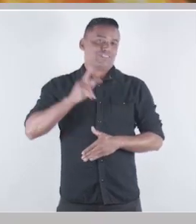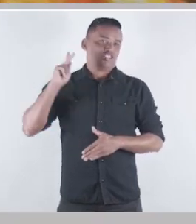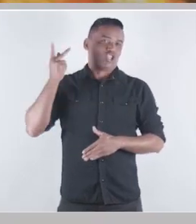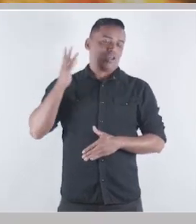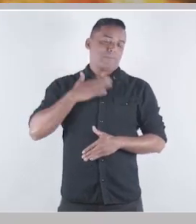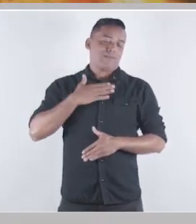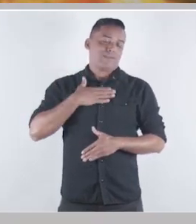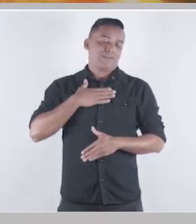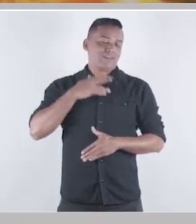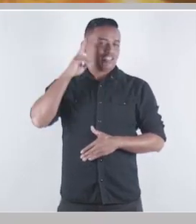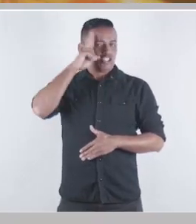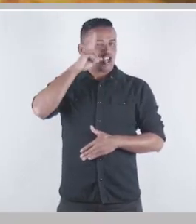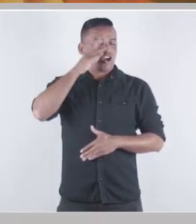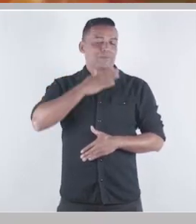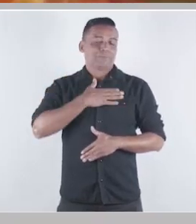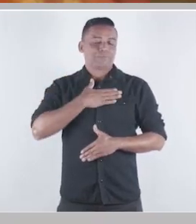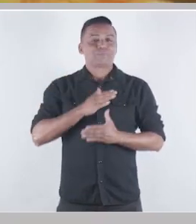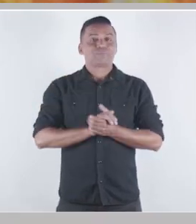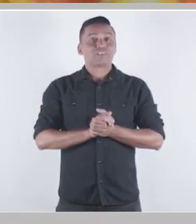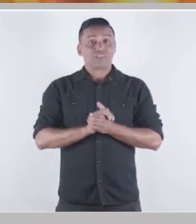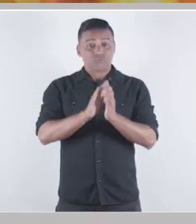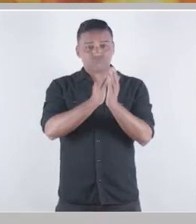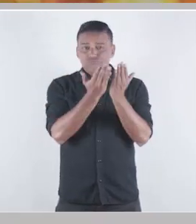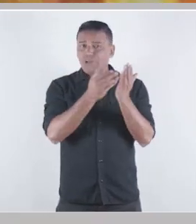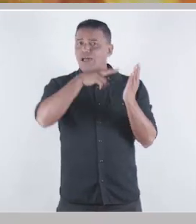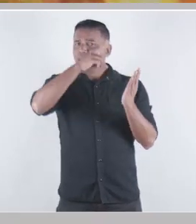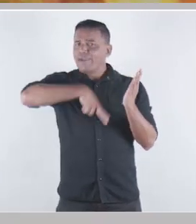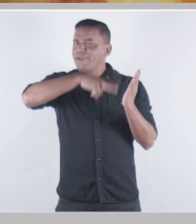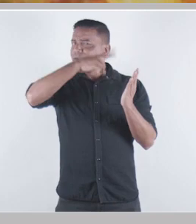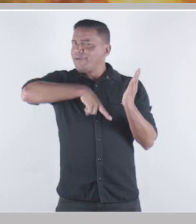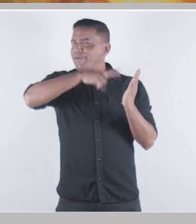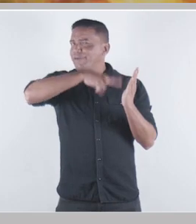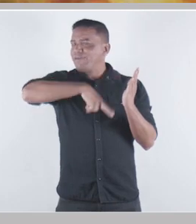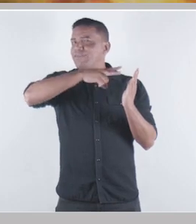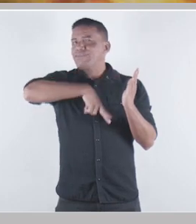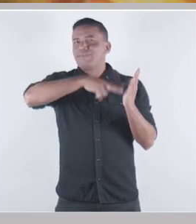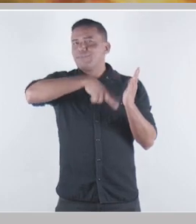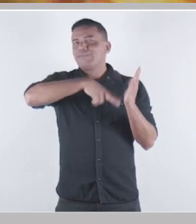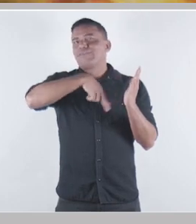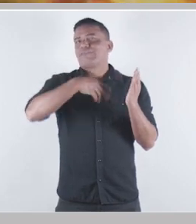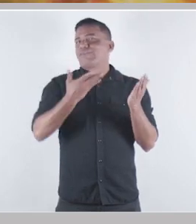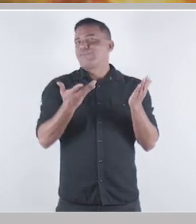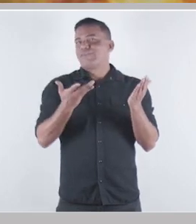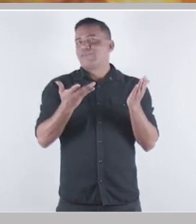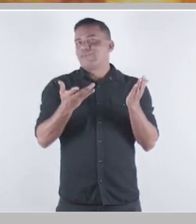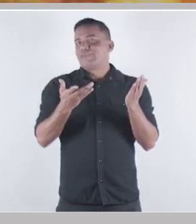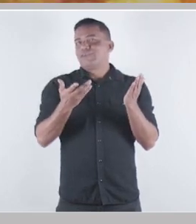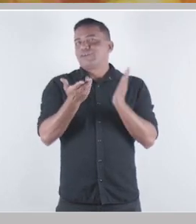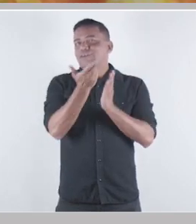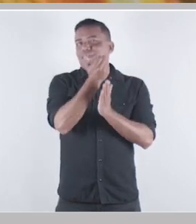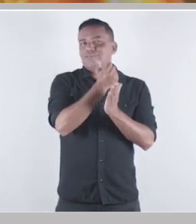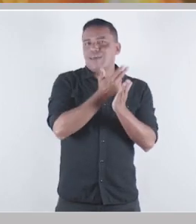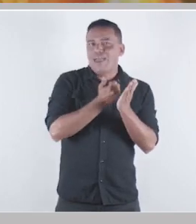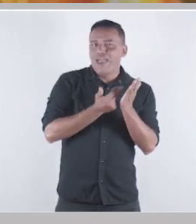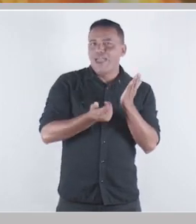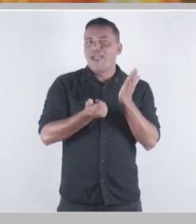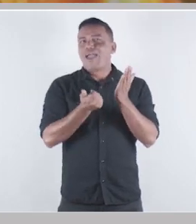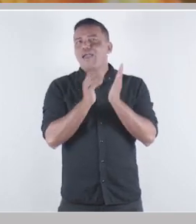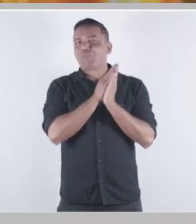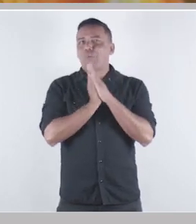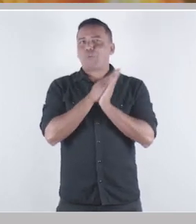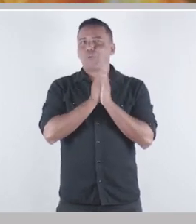Junto, né, dessas revistinhas que eu lia, coisas a respeito de desenhos animados que passavam